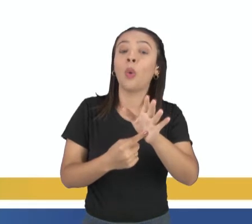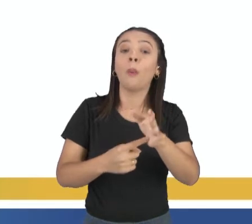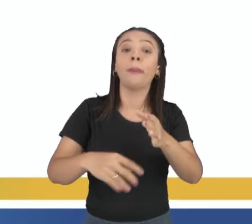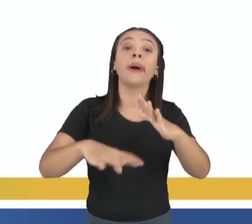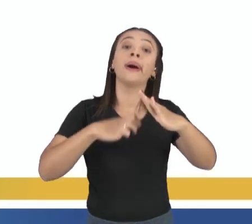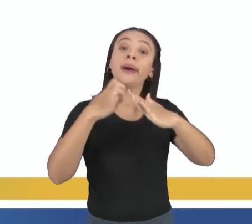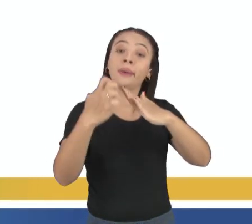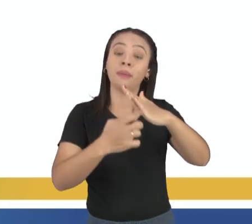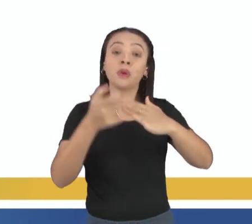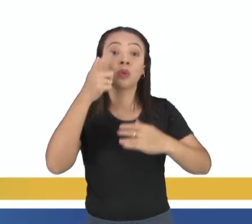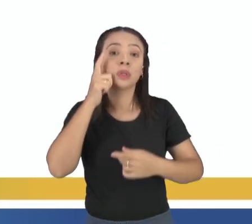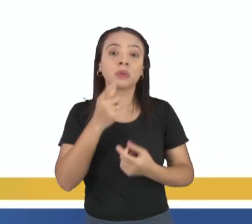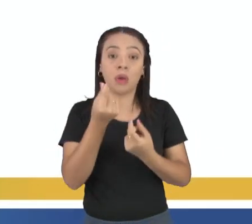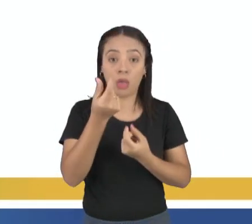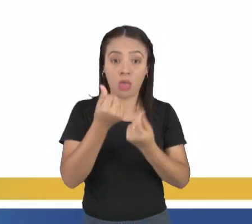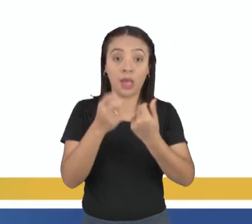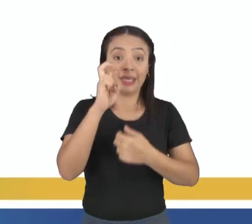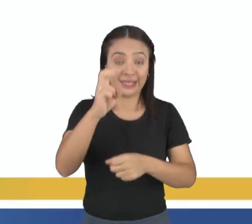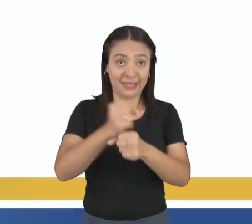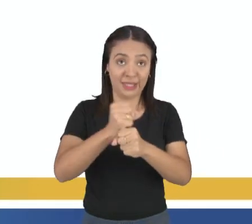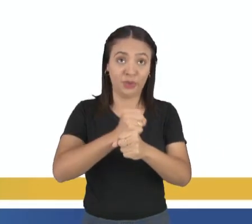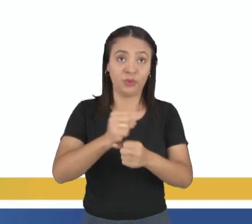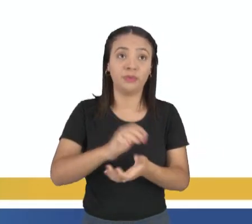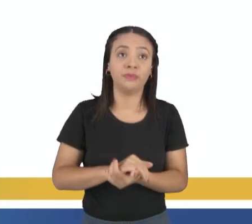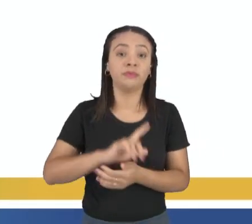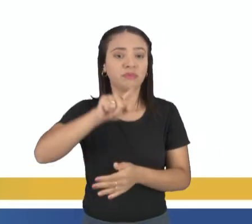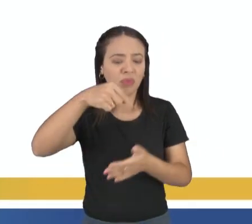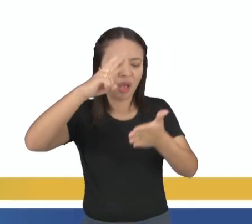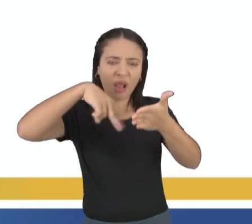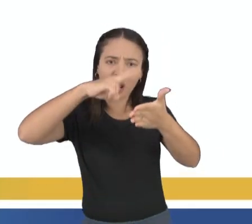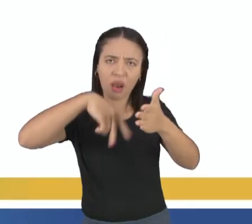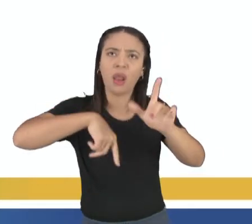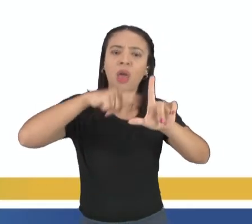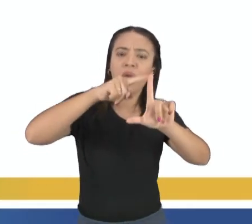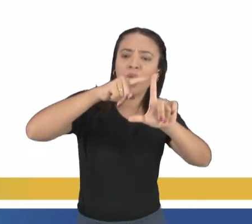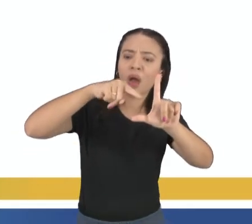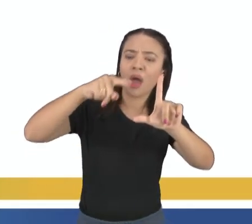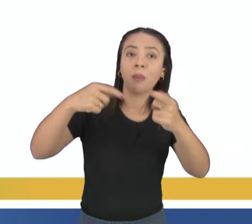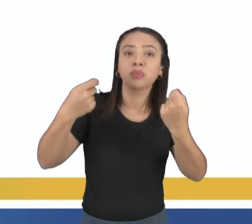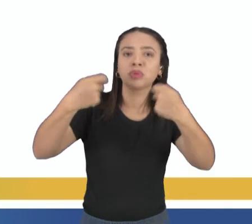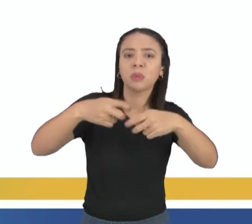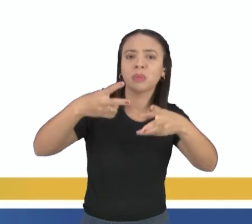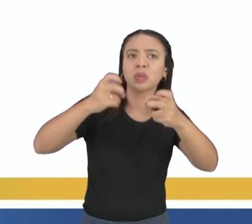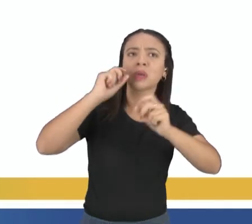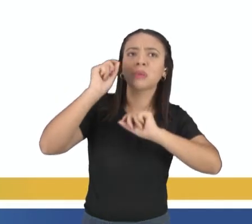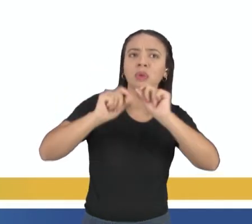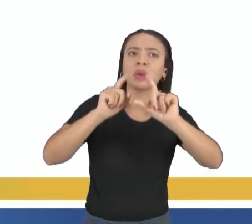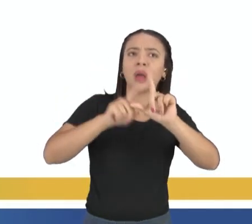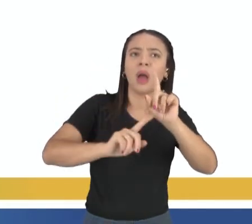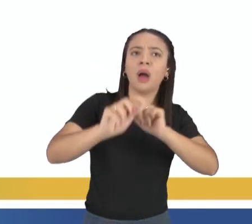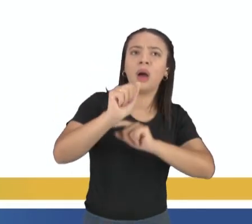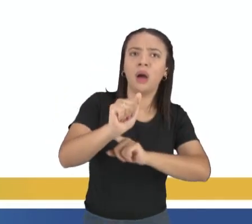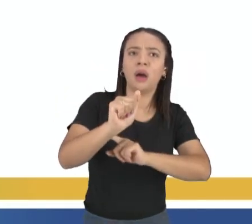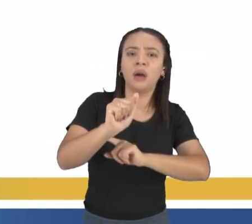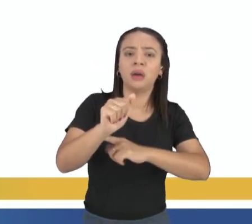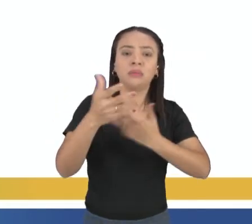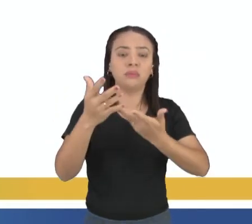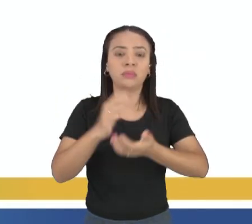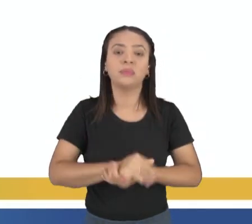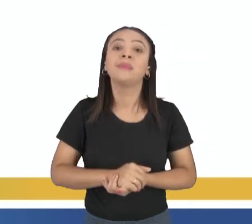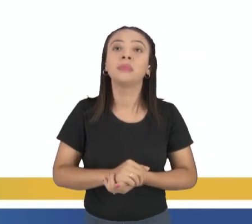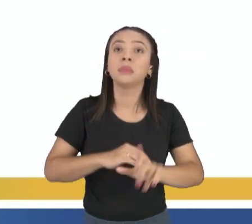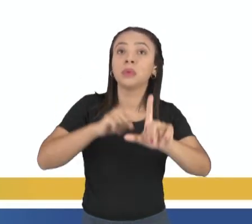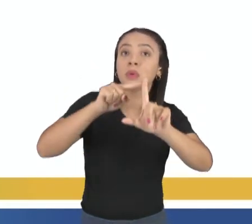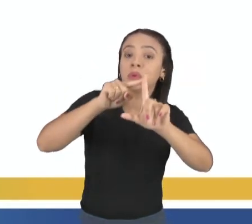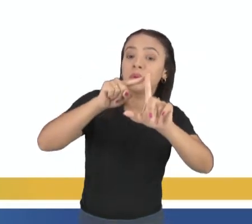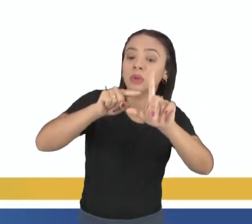de uma empresa em 5 anos. Ao realizarmos a leitura desse gráfico, podemos concluir corretamente que... Então aqui nós temos um